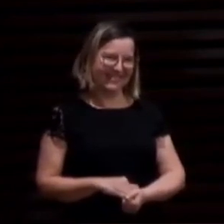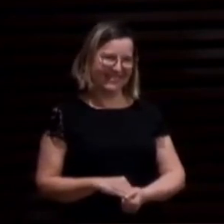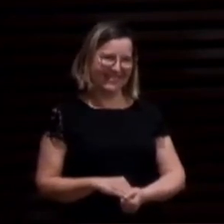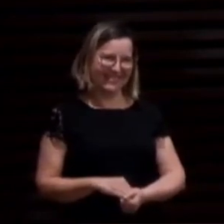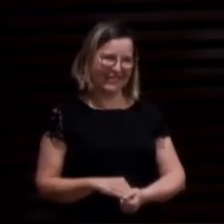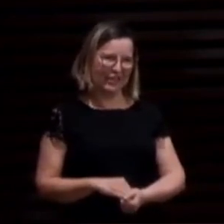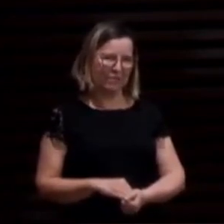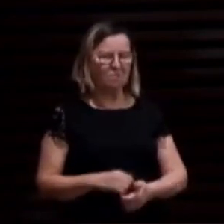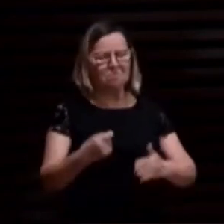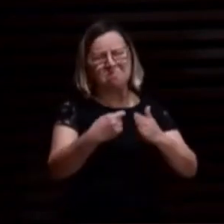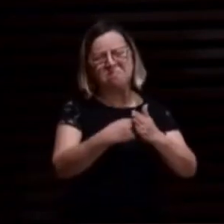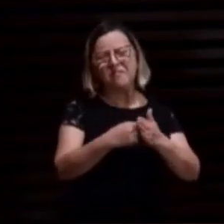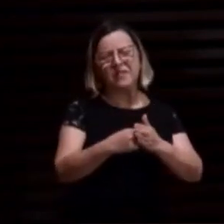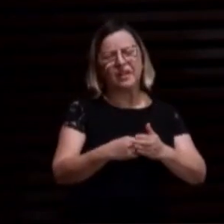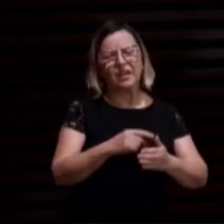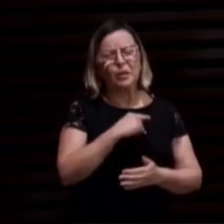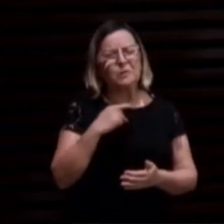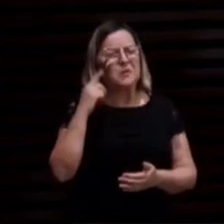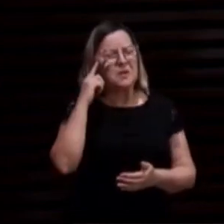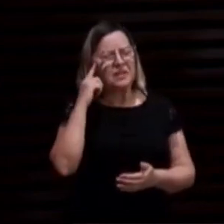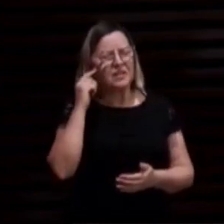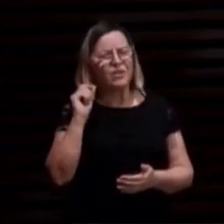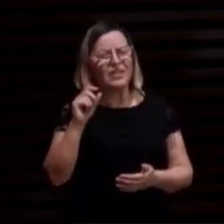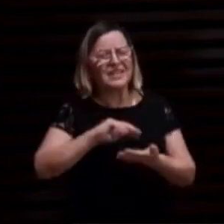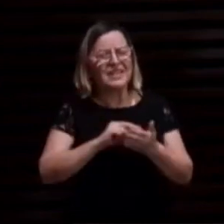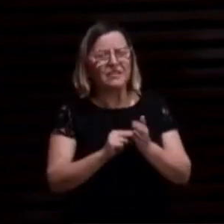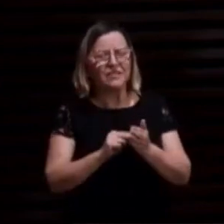Me perguntaram outro dia assim, pastor Glênio, o que é apostasia?